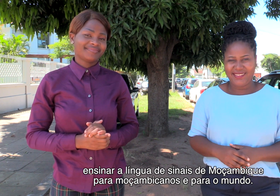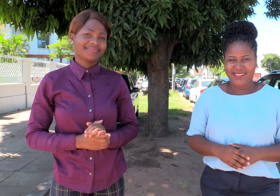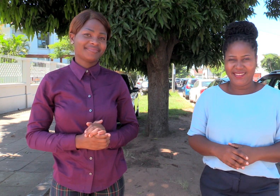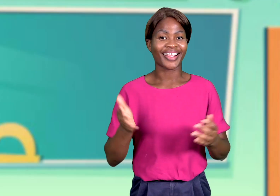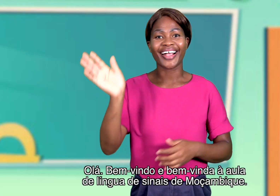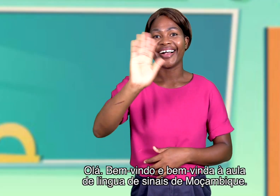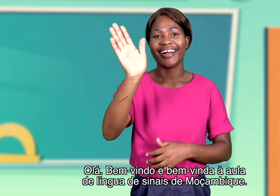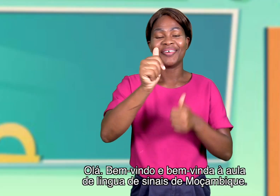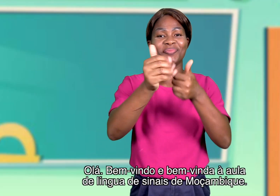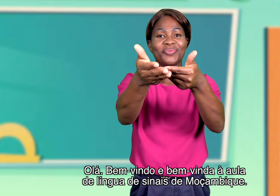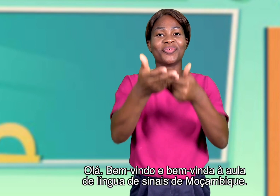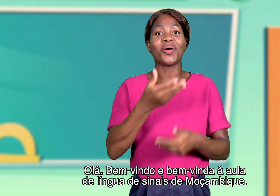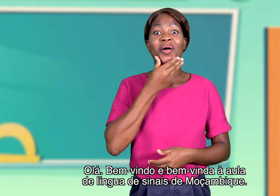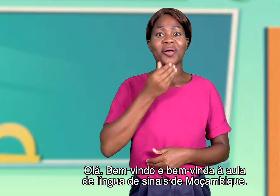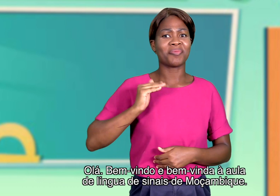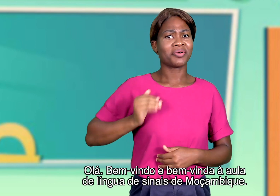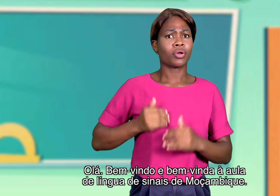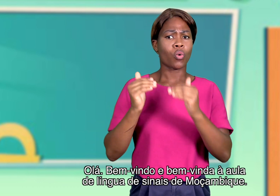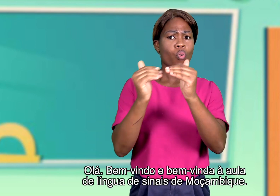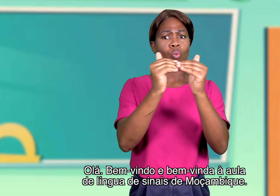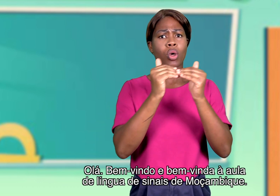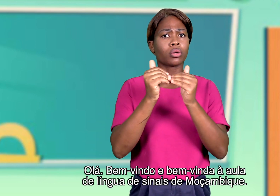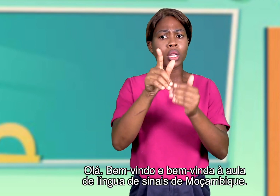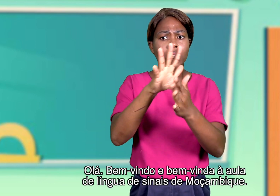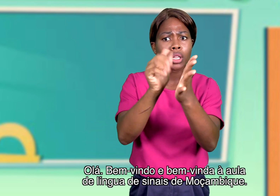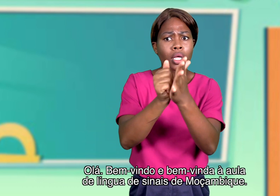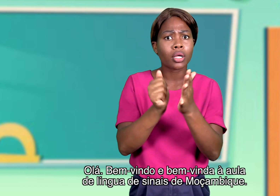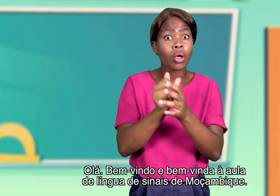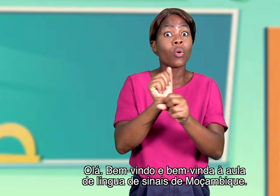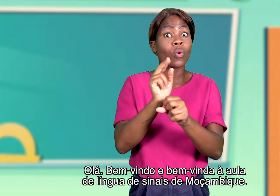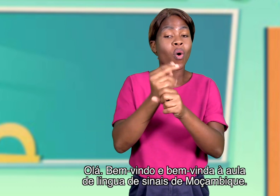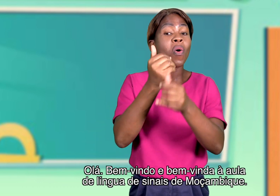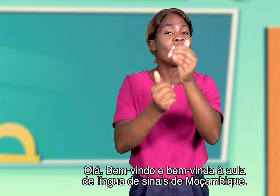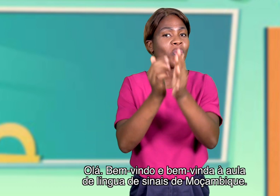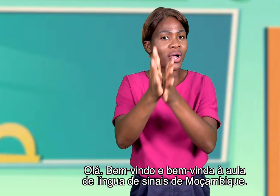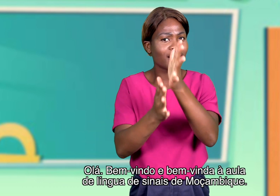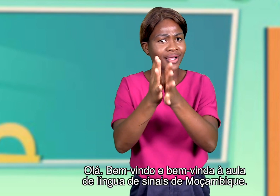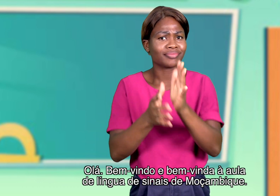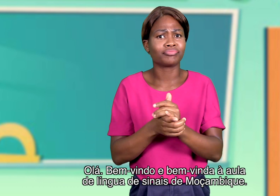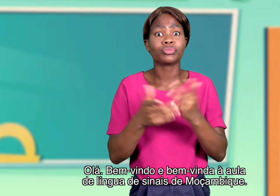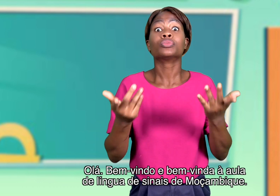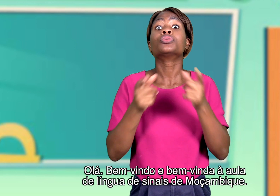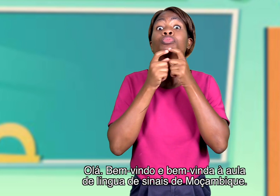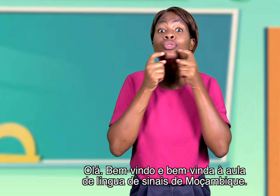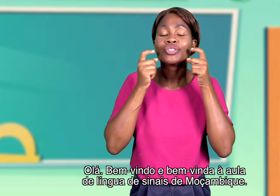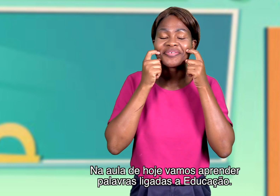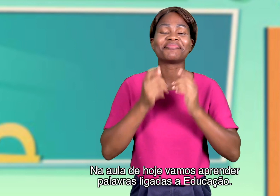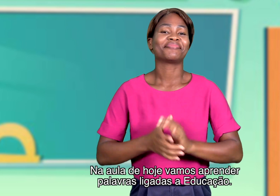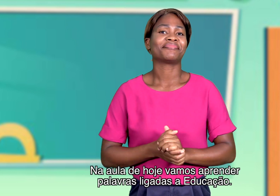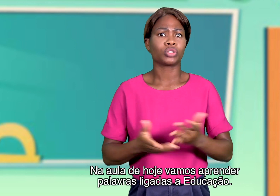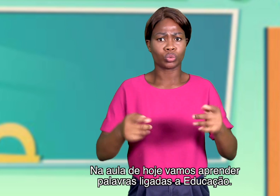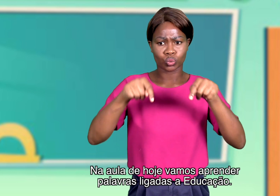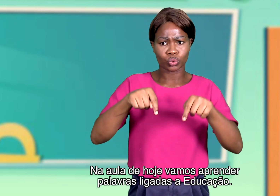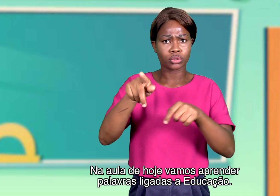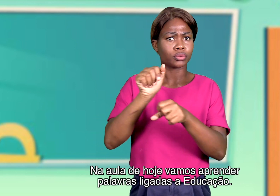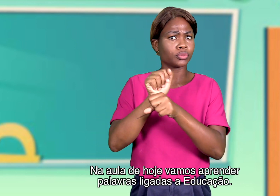mundo. Olá, bem-vindo e bem-vinda a mais uma aula de Língua de Sinais de Moçambique. Na